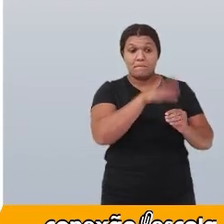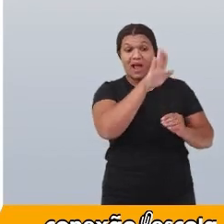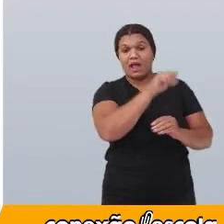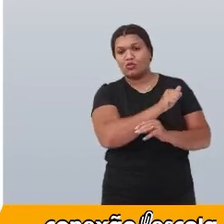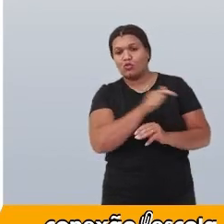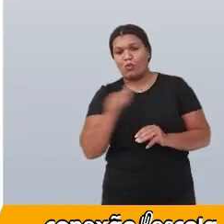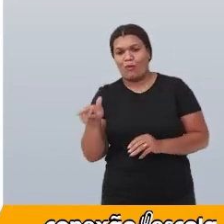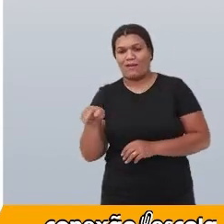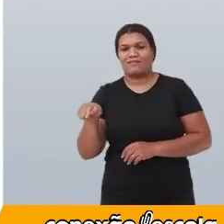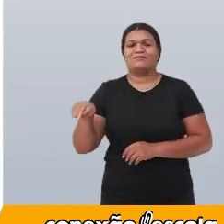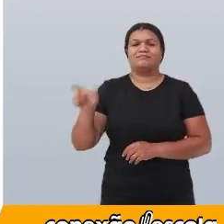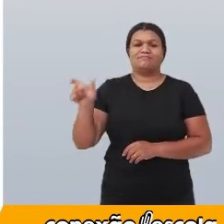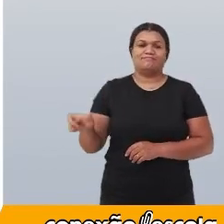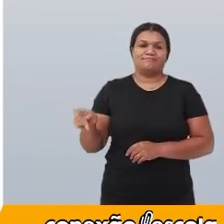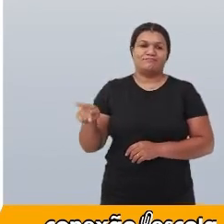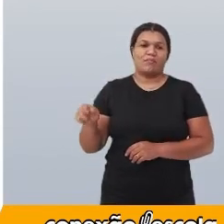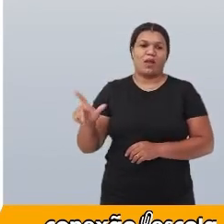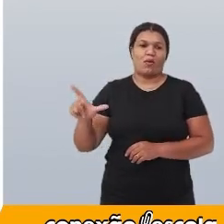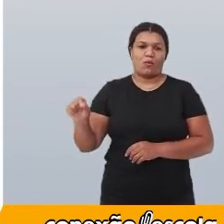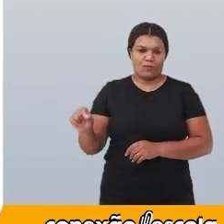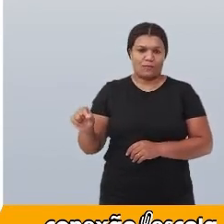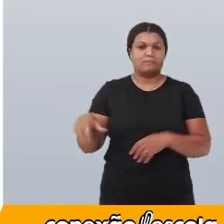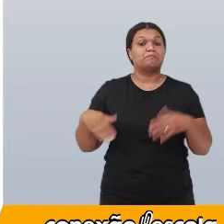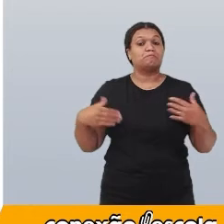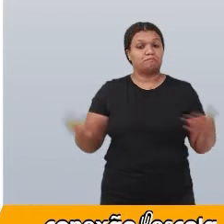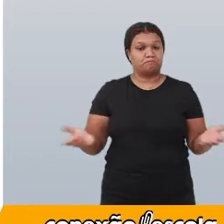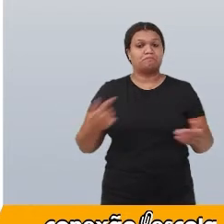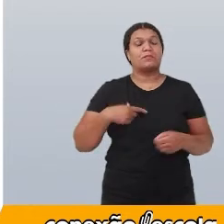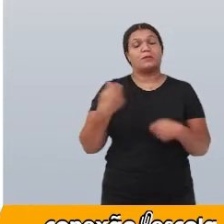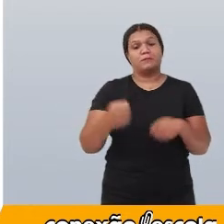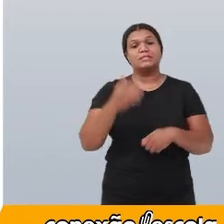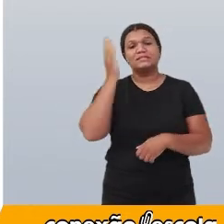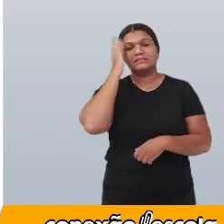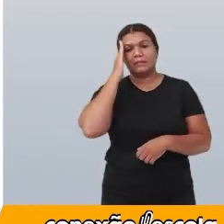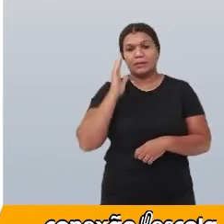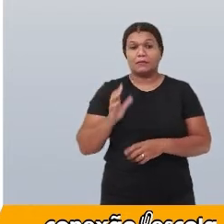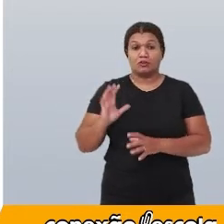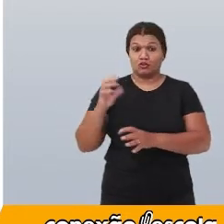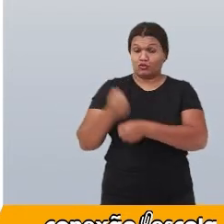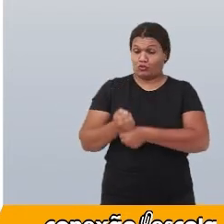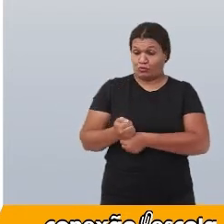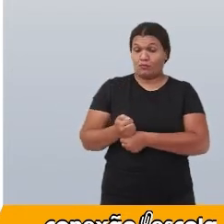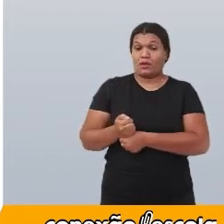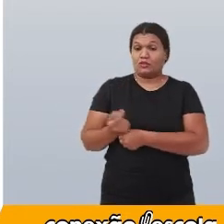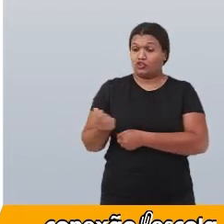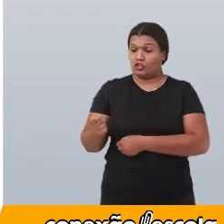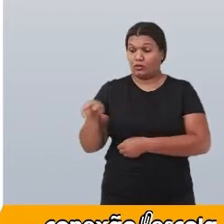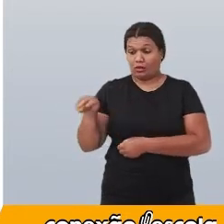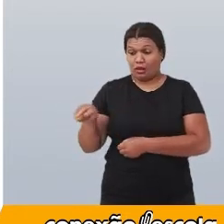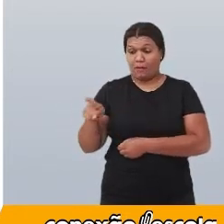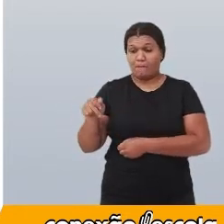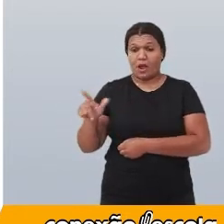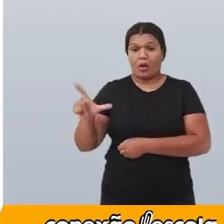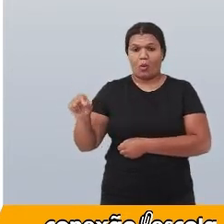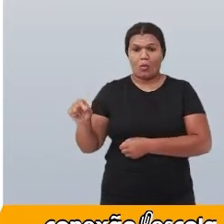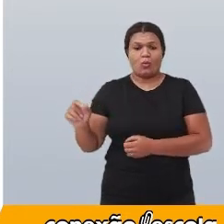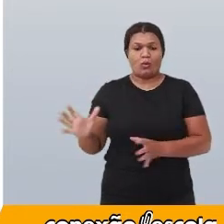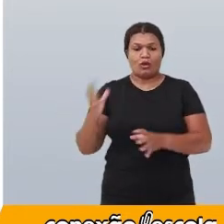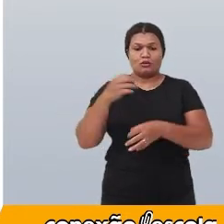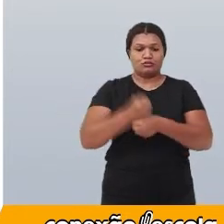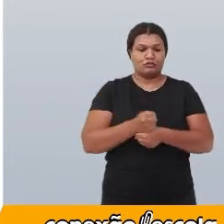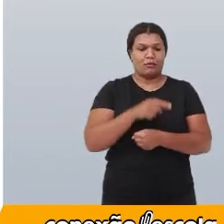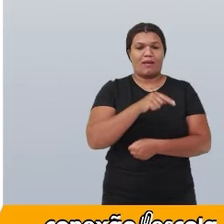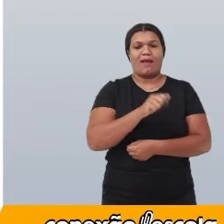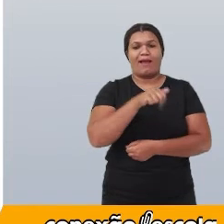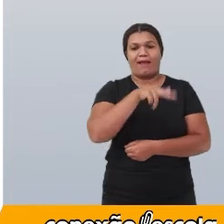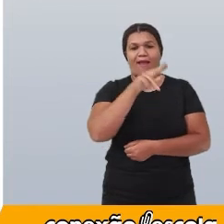R$ 175,50 a mais que Paulo. Portanto, eu preciso somar o dinheiro de Paulo com o